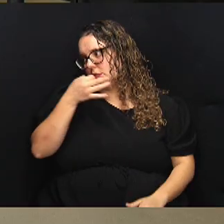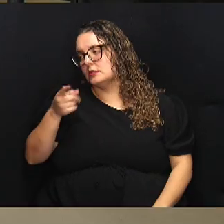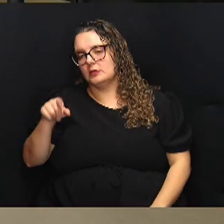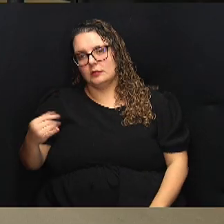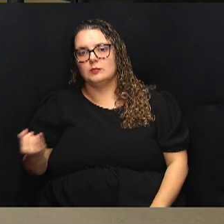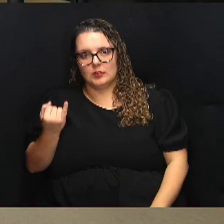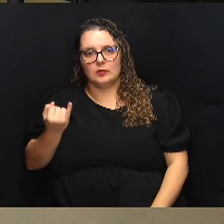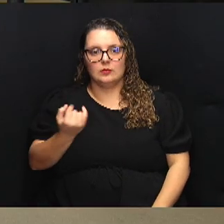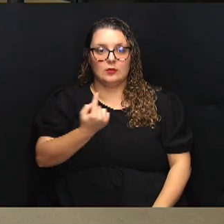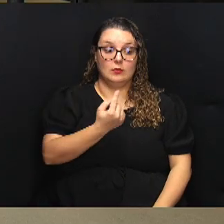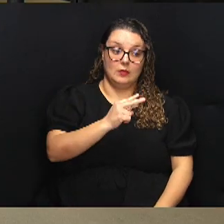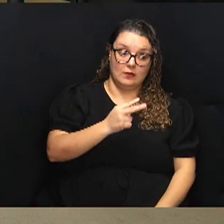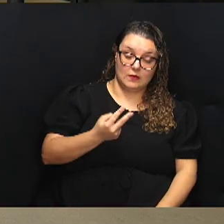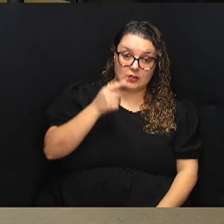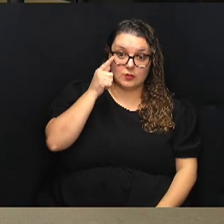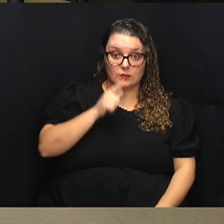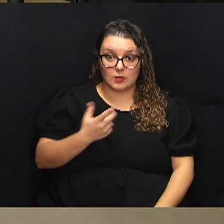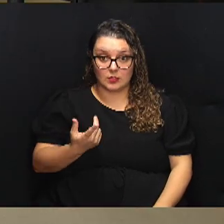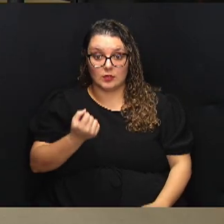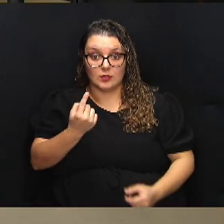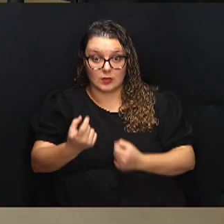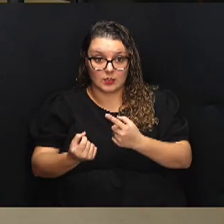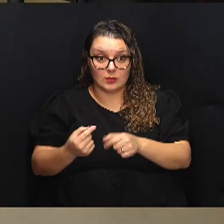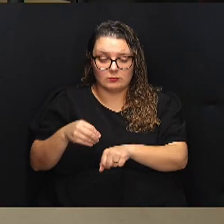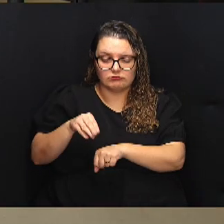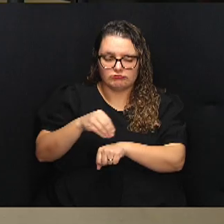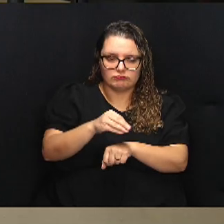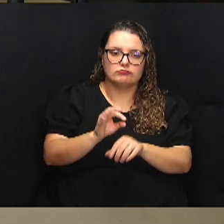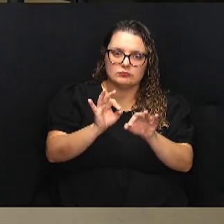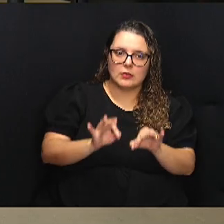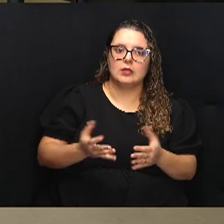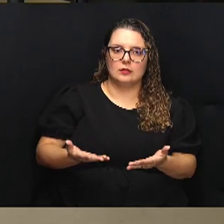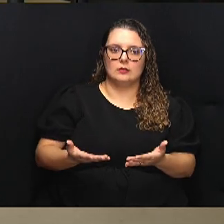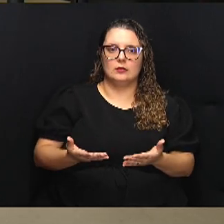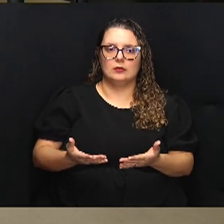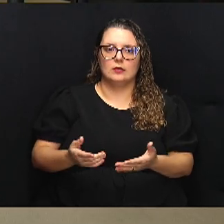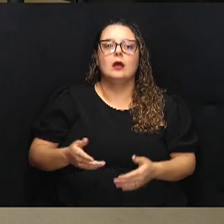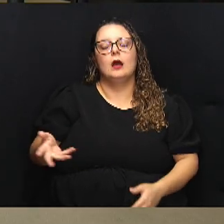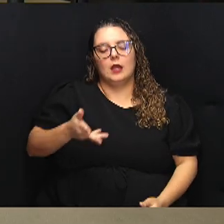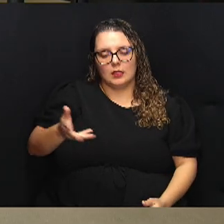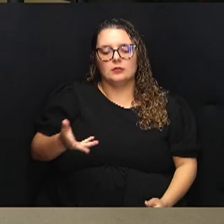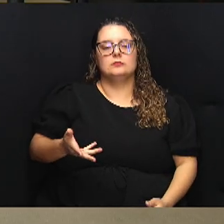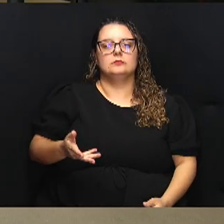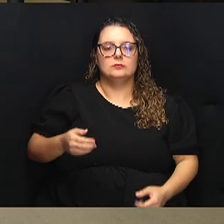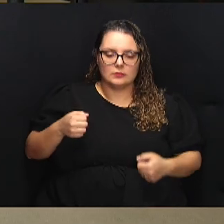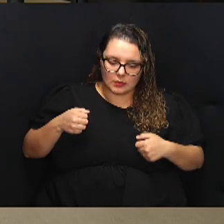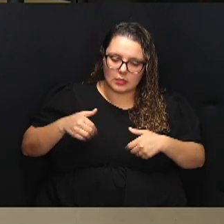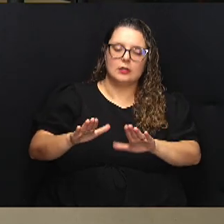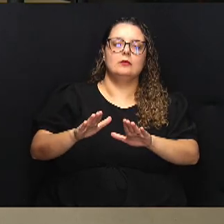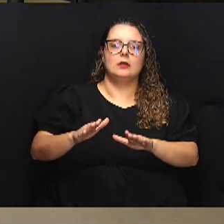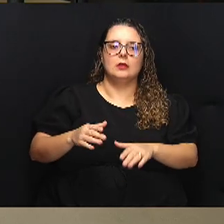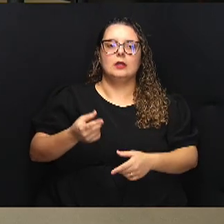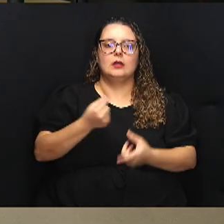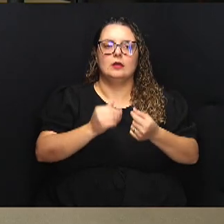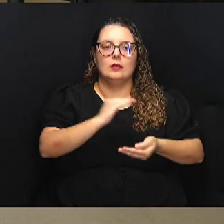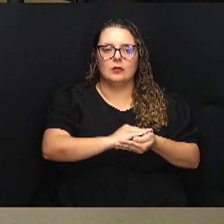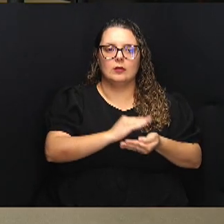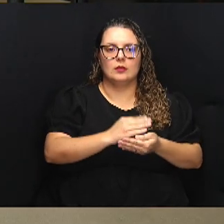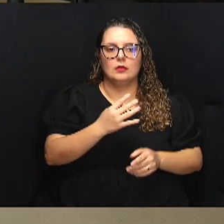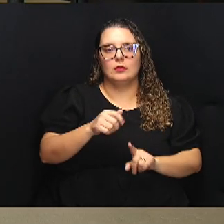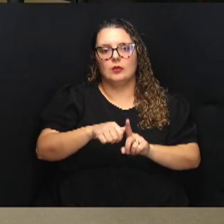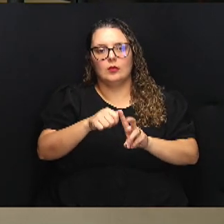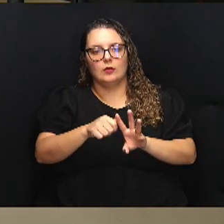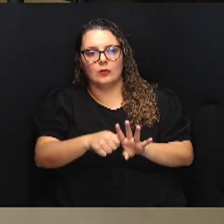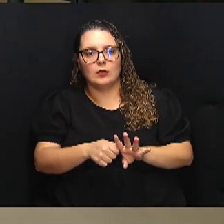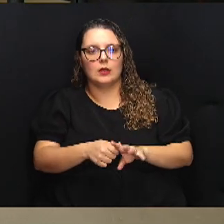você conseguiu algumas pistas de que aquilo vai dar certo, aí você acelera com os 2 pés, e aí você tem a sua reserva de emergência entre 4 e 12 meses,